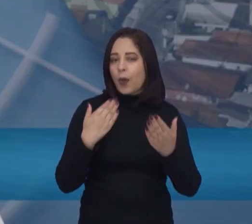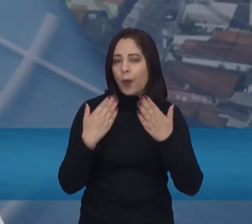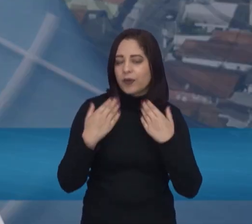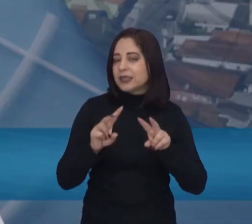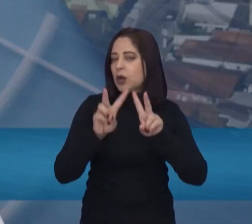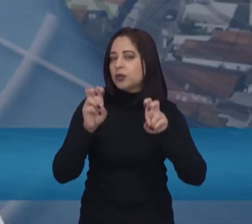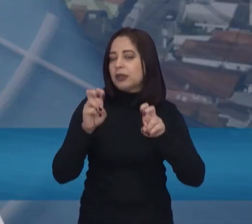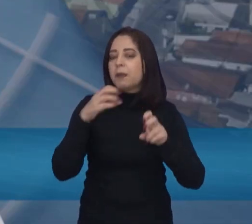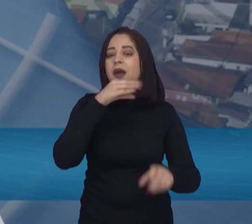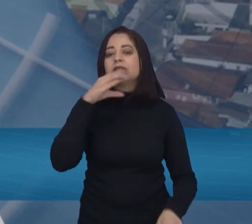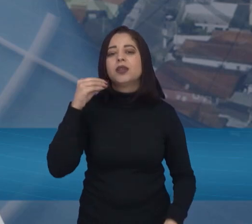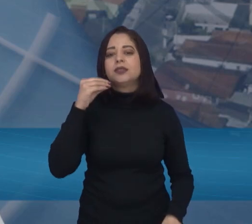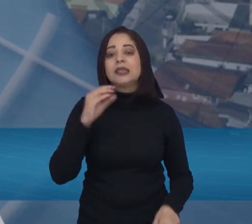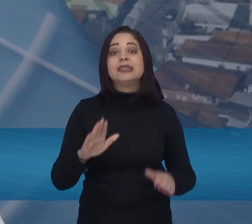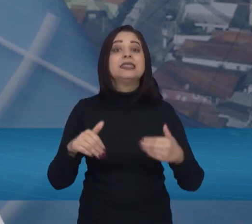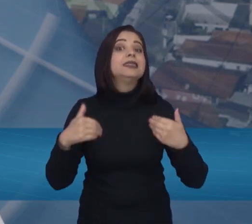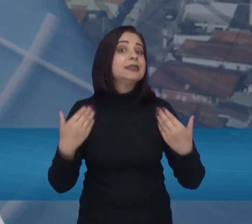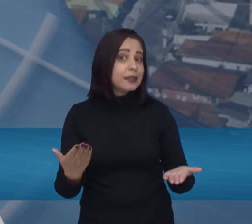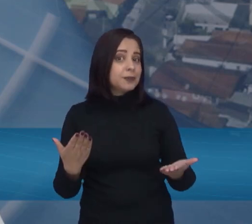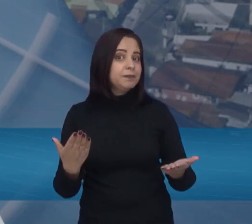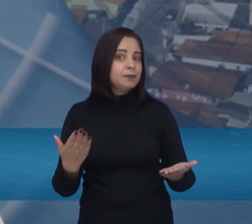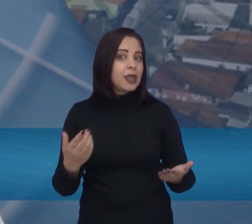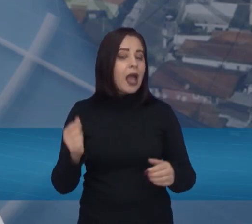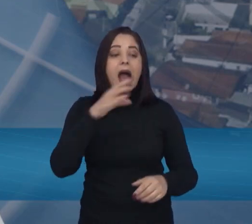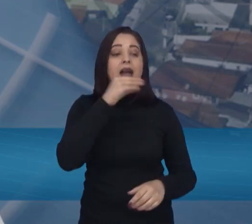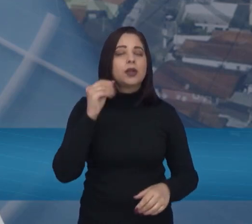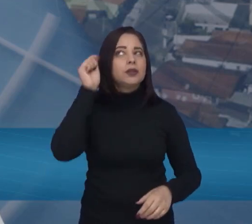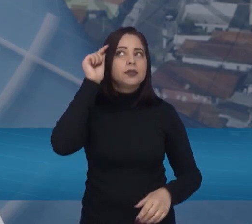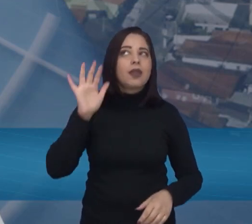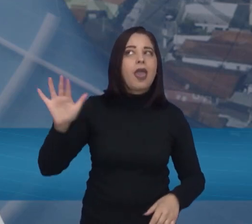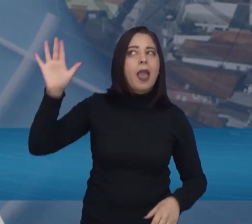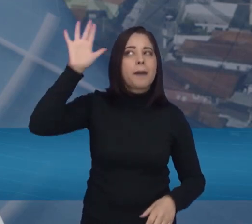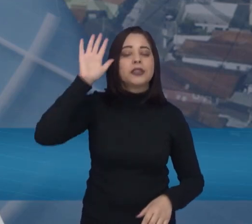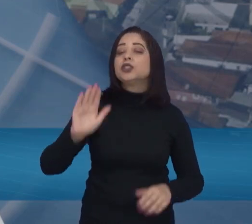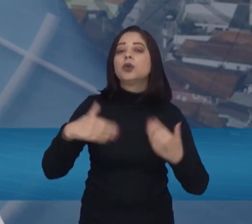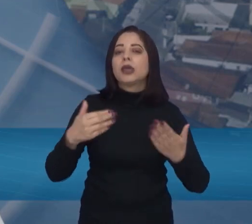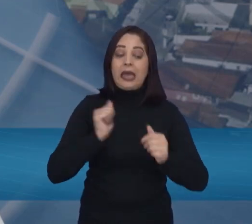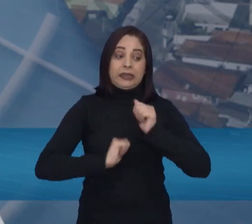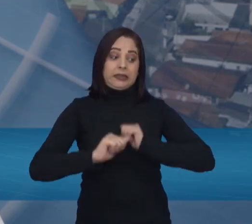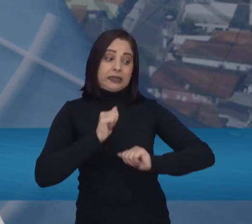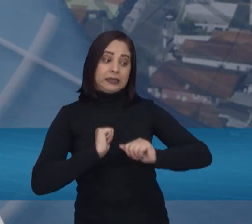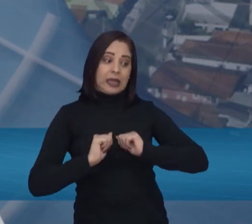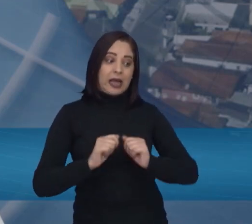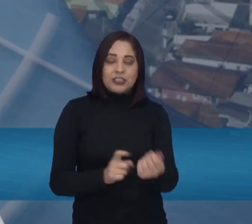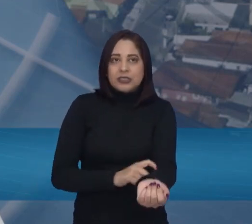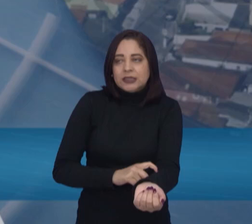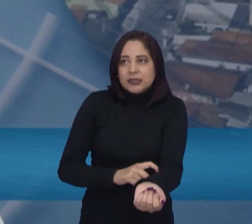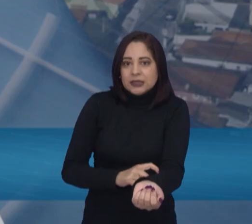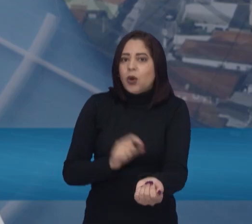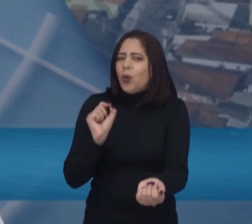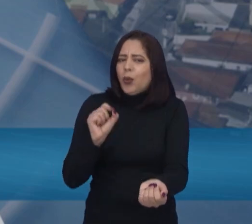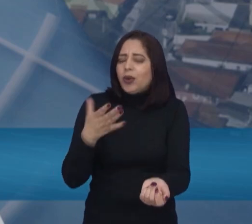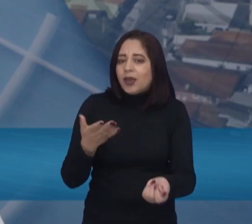os adolescentes, o que será que se passa na mente deles? Os medos, os anseios. A Luísa Minas bateu um papo